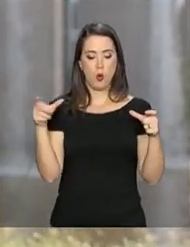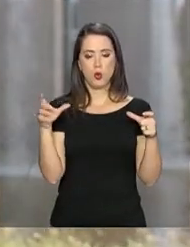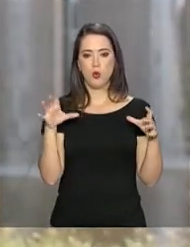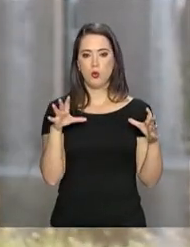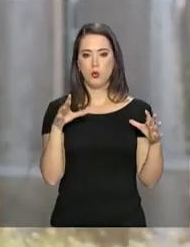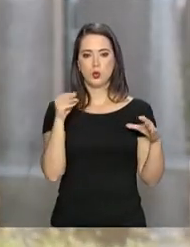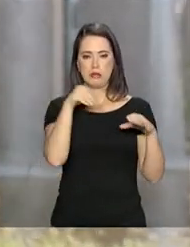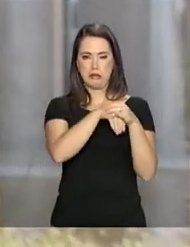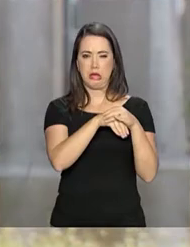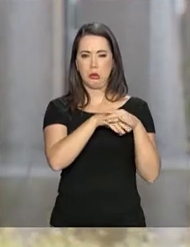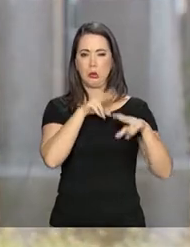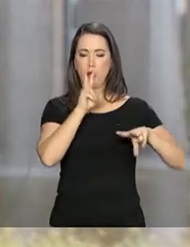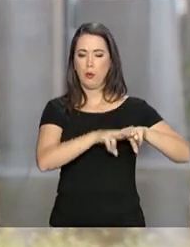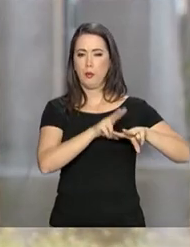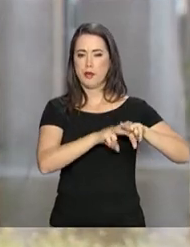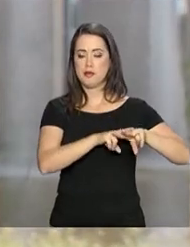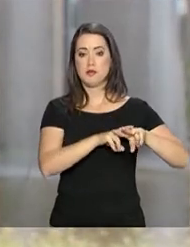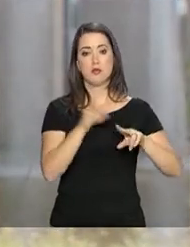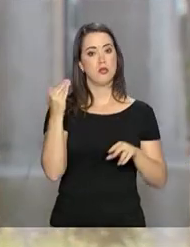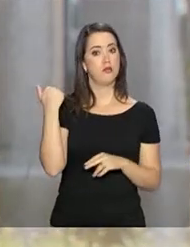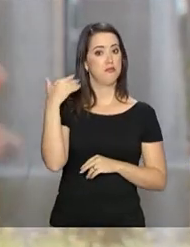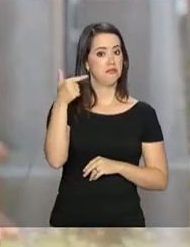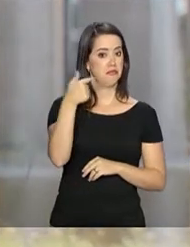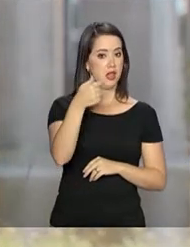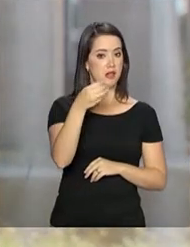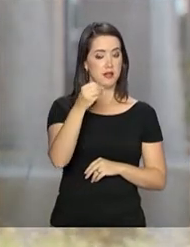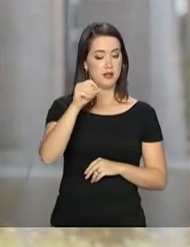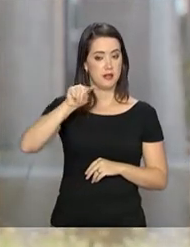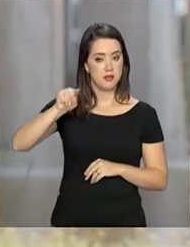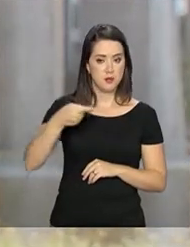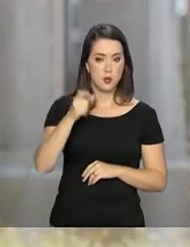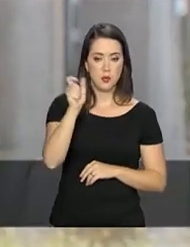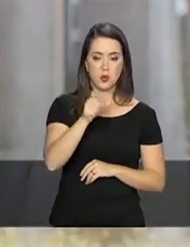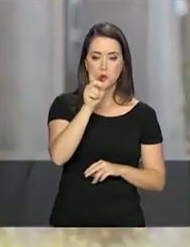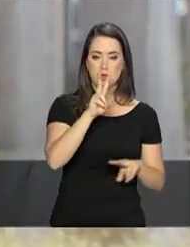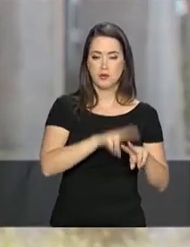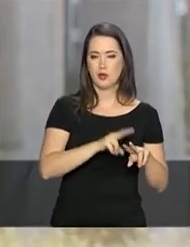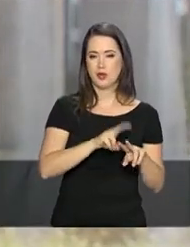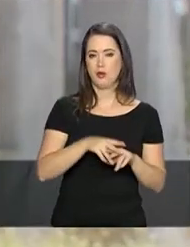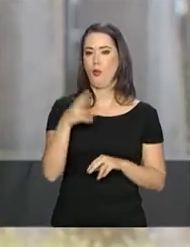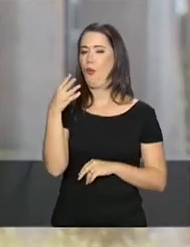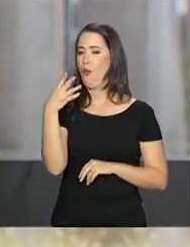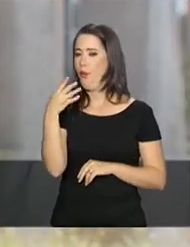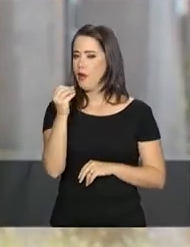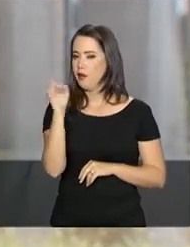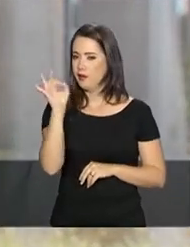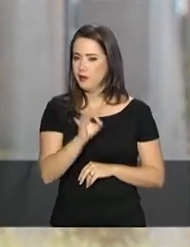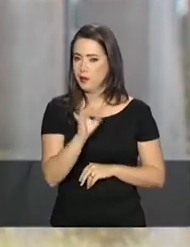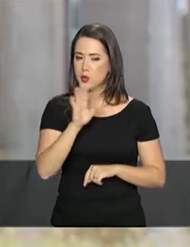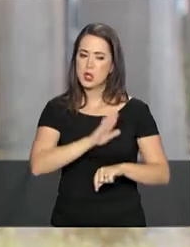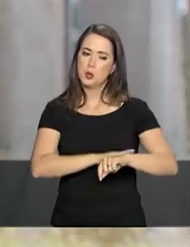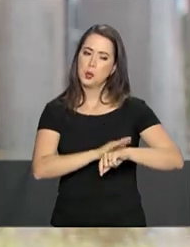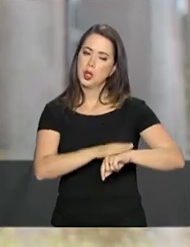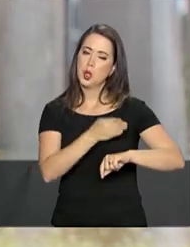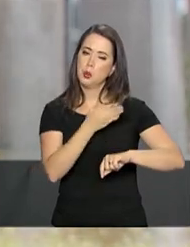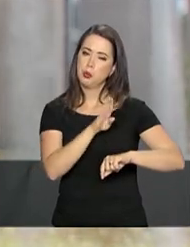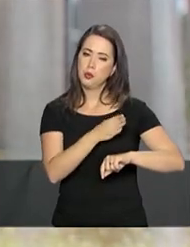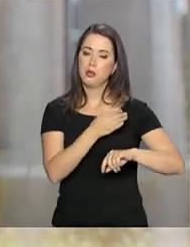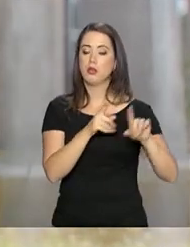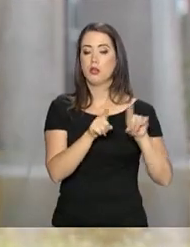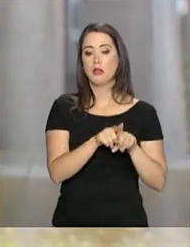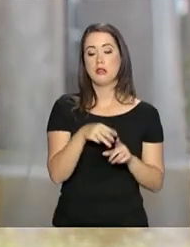com mais de 700 mil presos 40% em situação provisória e desses 37%